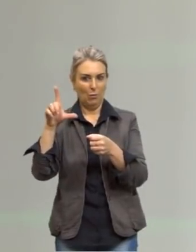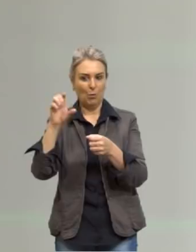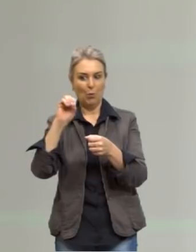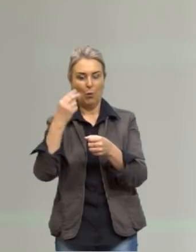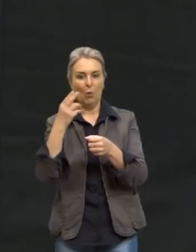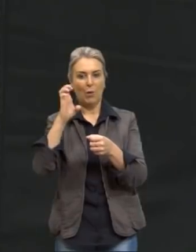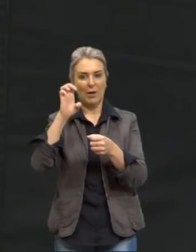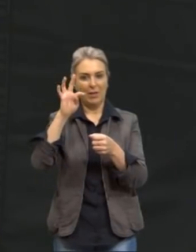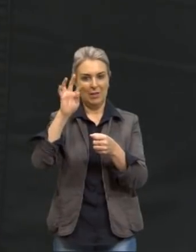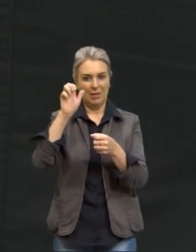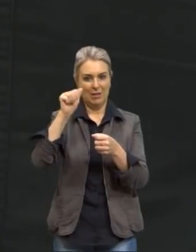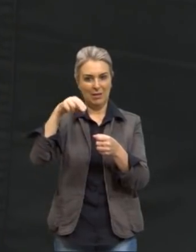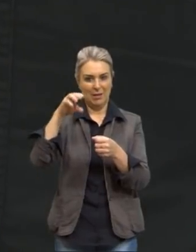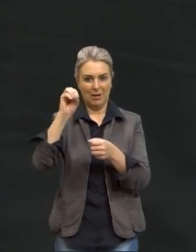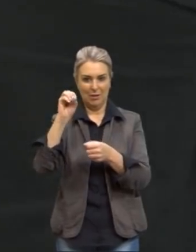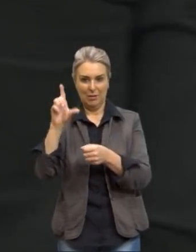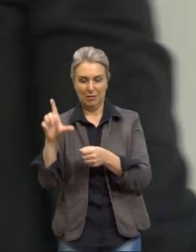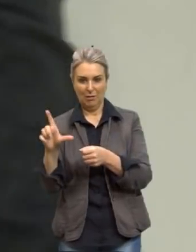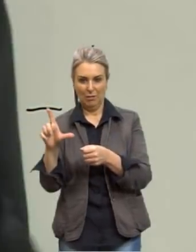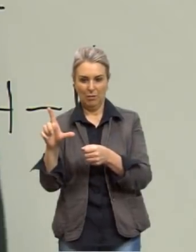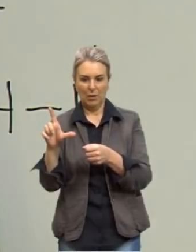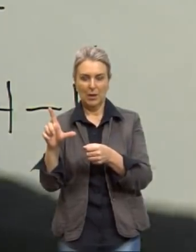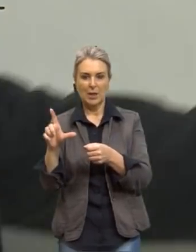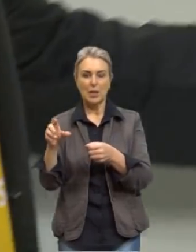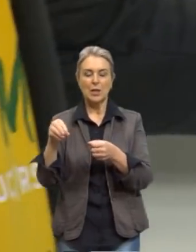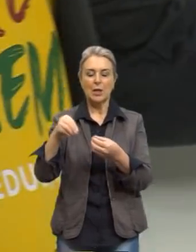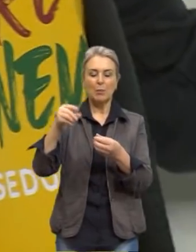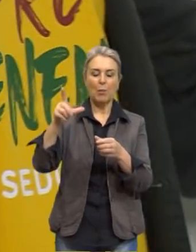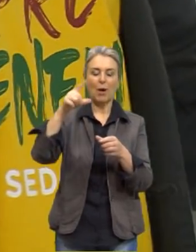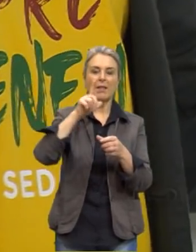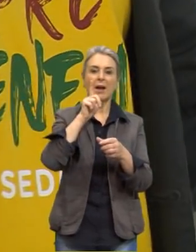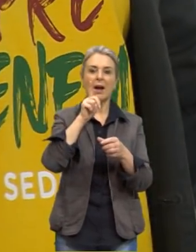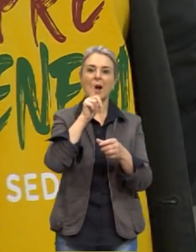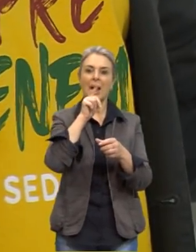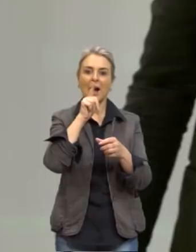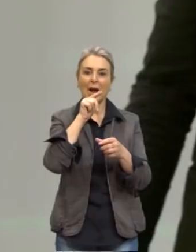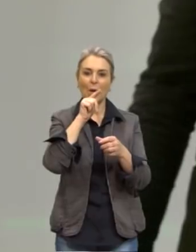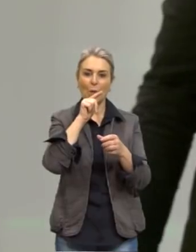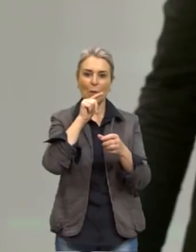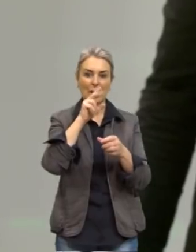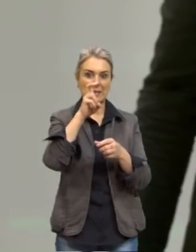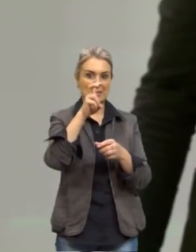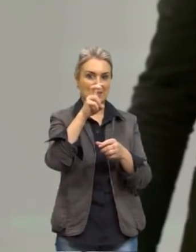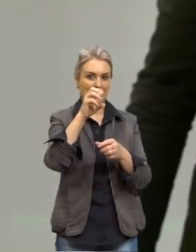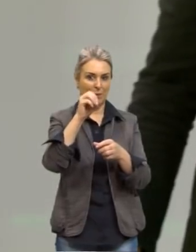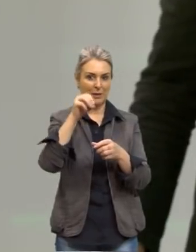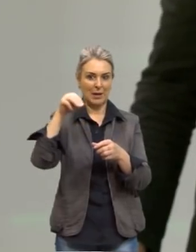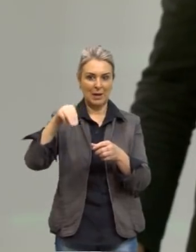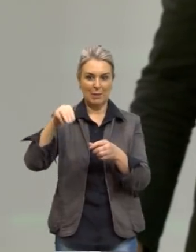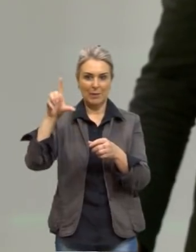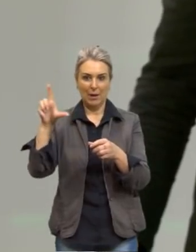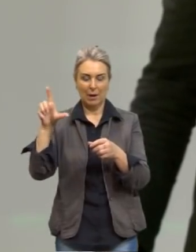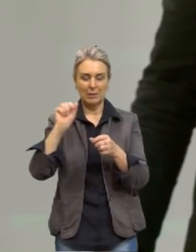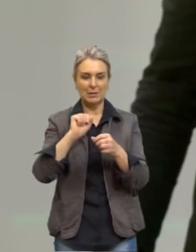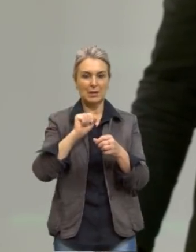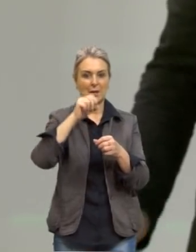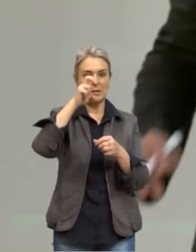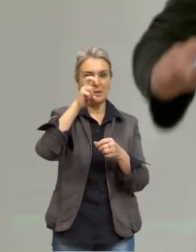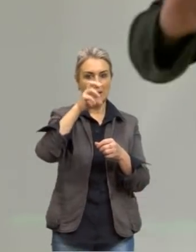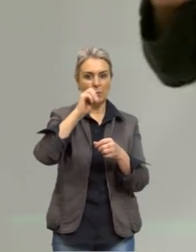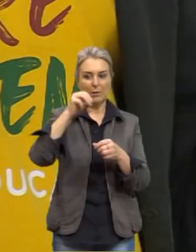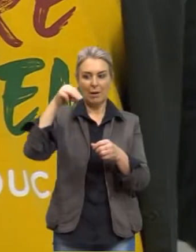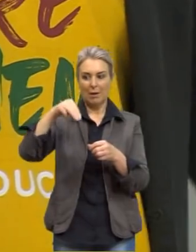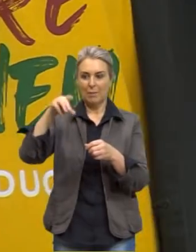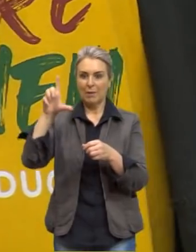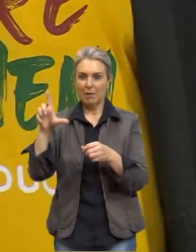ó e aqui não coloco água ou seja eu coloquei 50 ml de gasolina e 50 ml